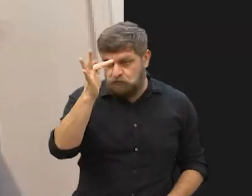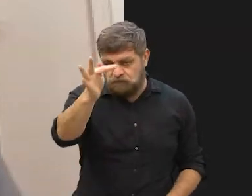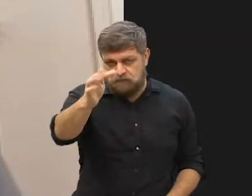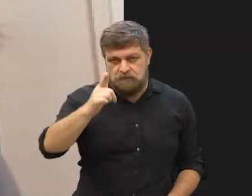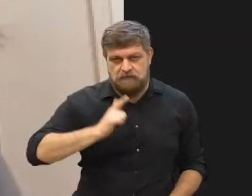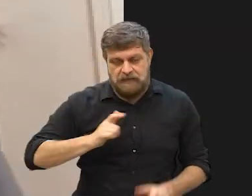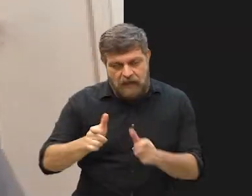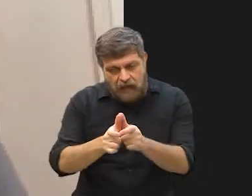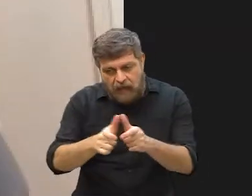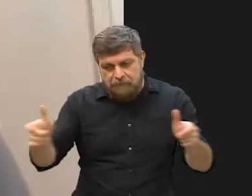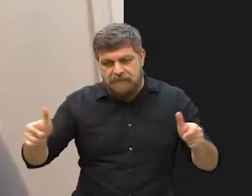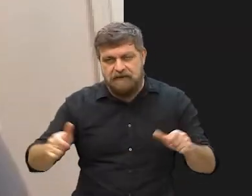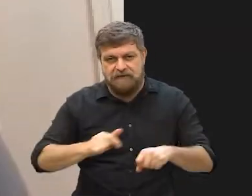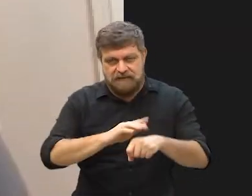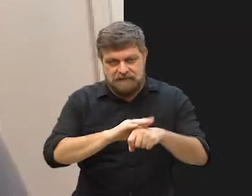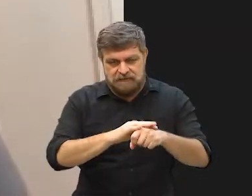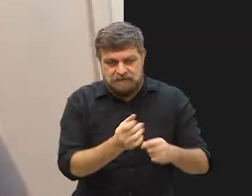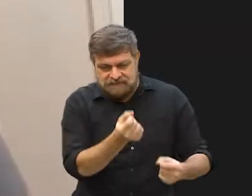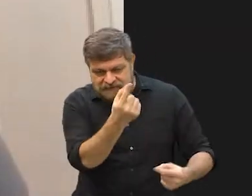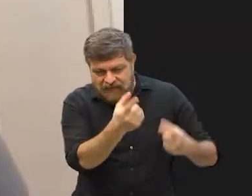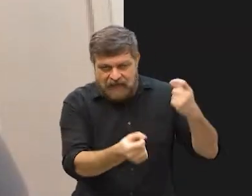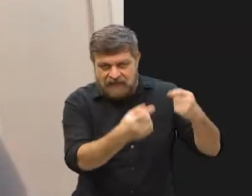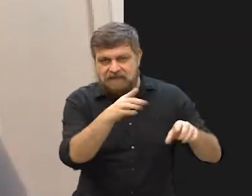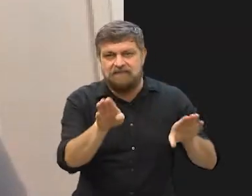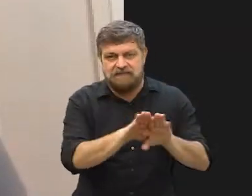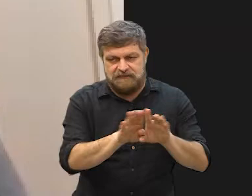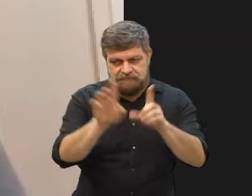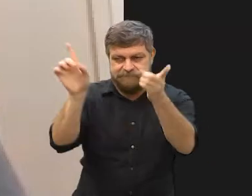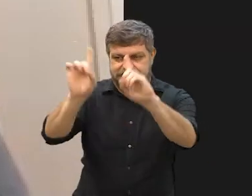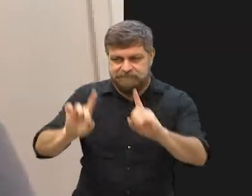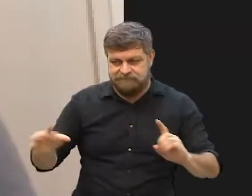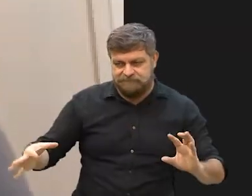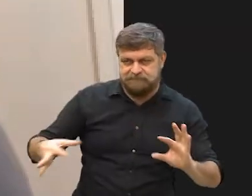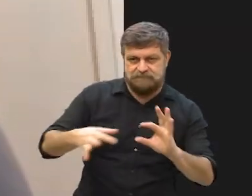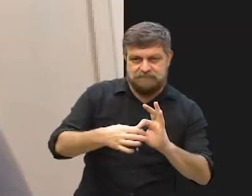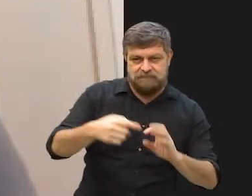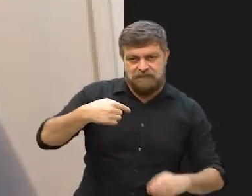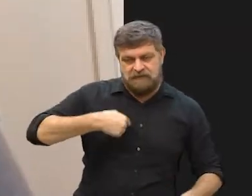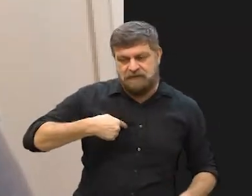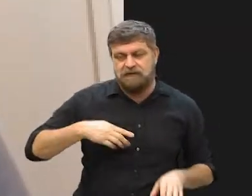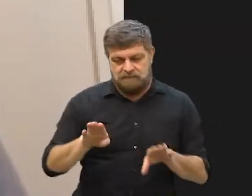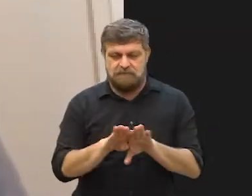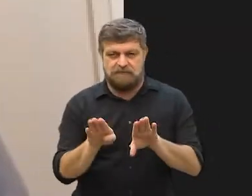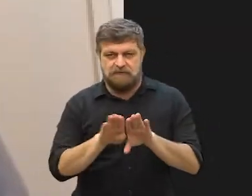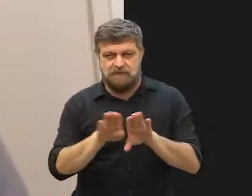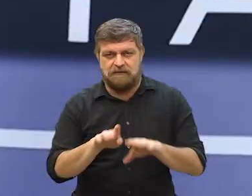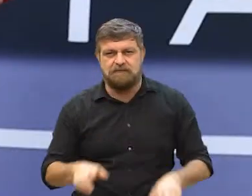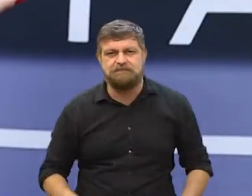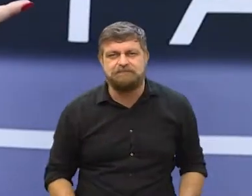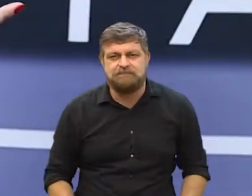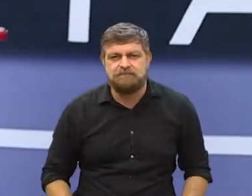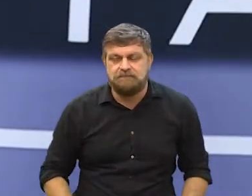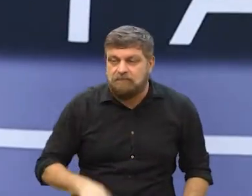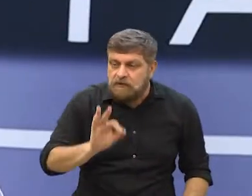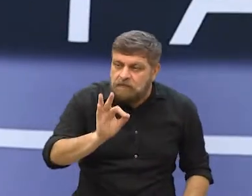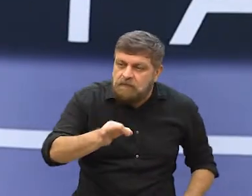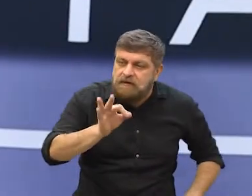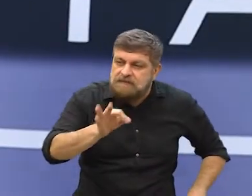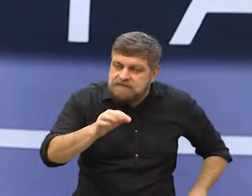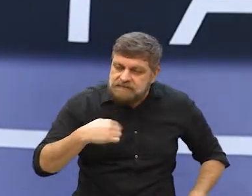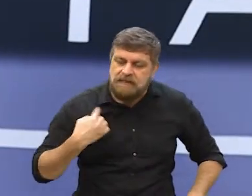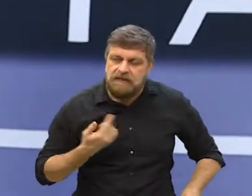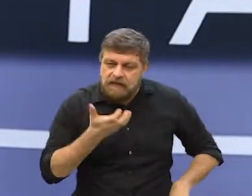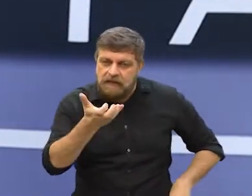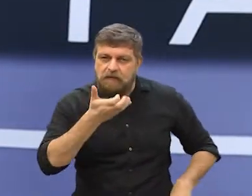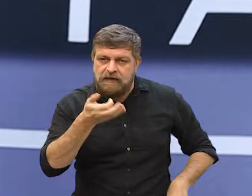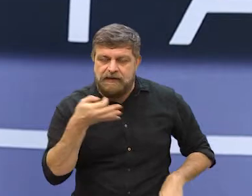a maioria das doenças raras deixa essas sequelas. Eu tenho uma, né? Doença rara. Pois é, Valdirene, é isso que eu